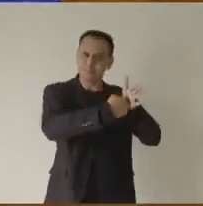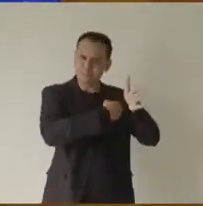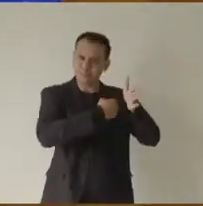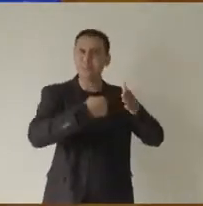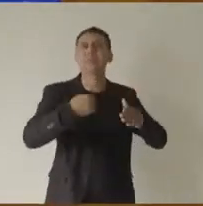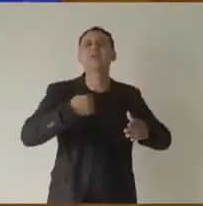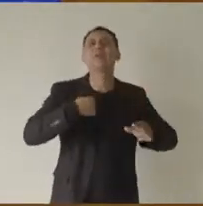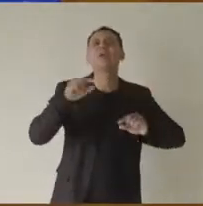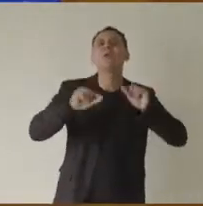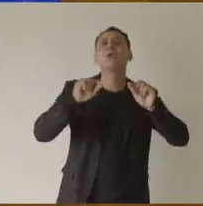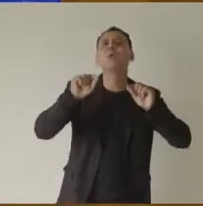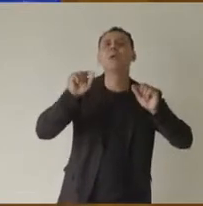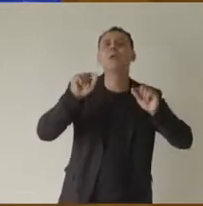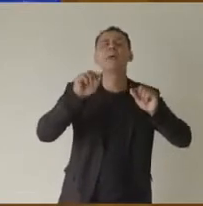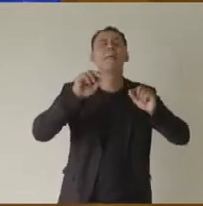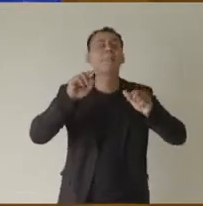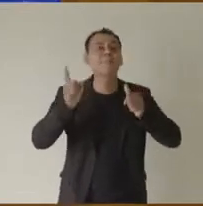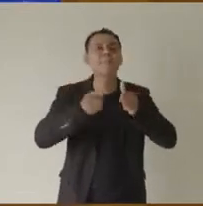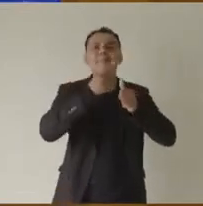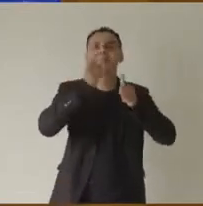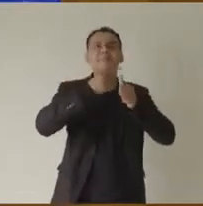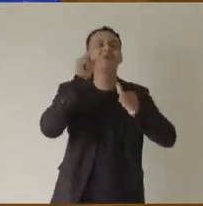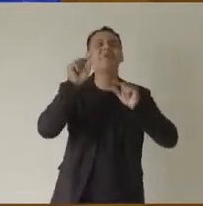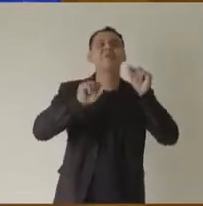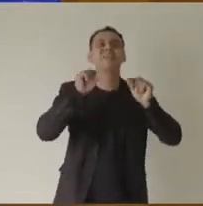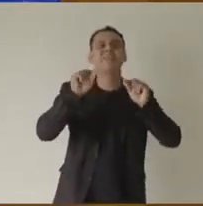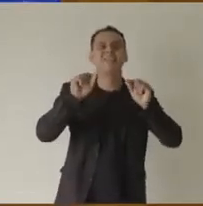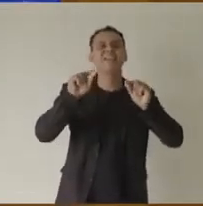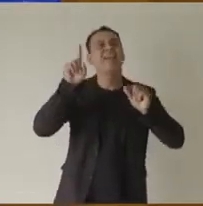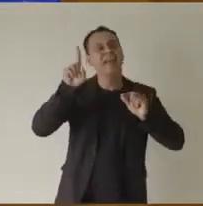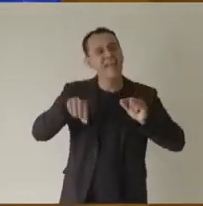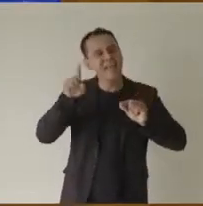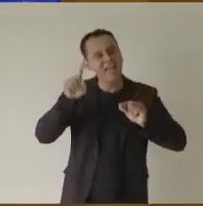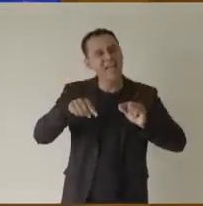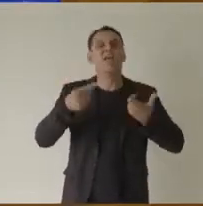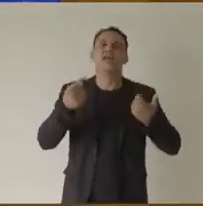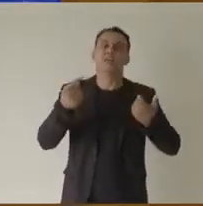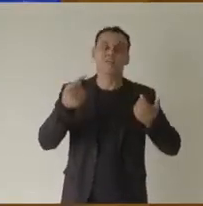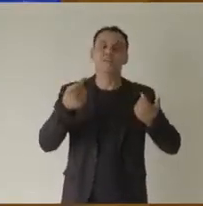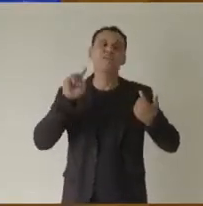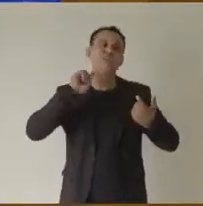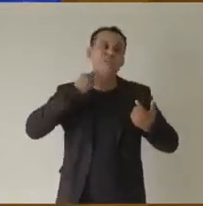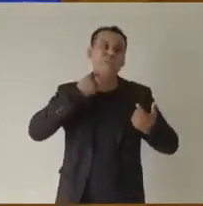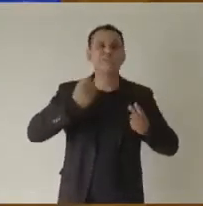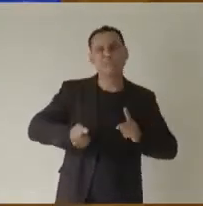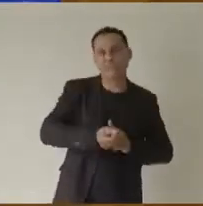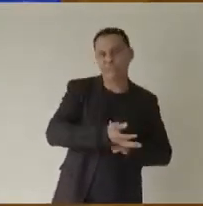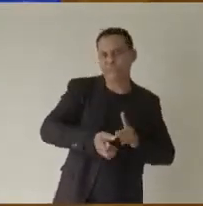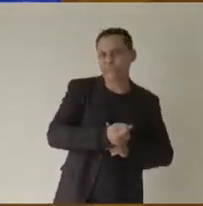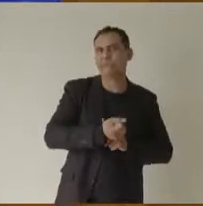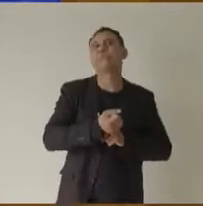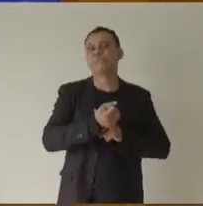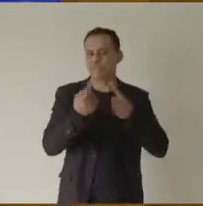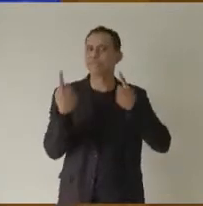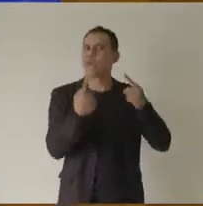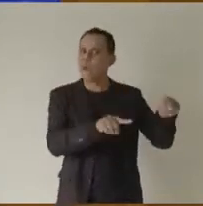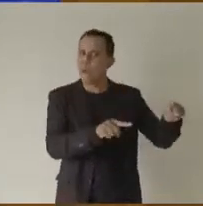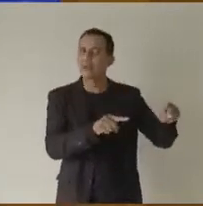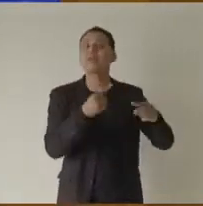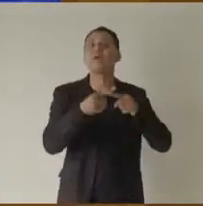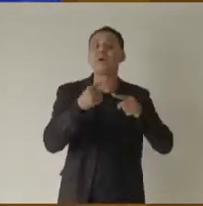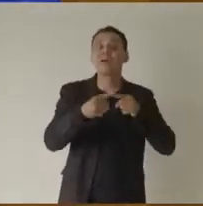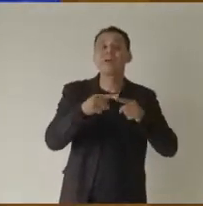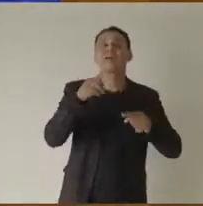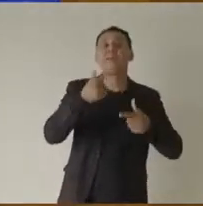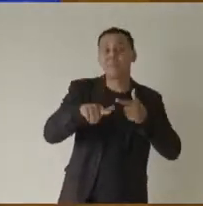combater a corrupção, porque o que gerou esse problema na segurança pública, primeiro, que os próprios